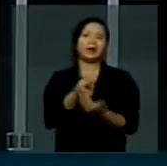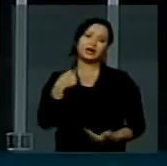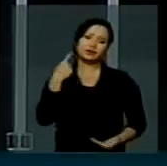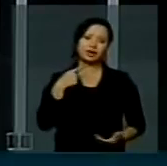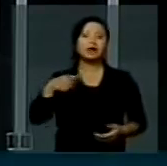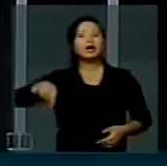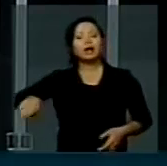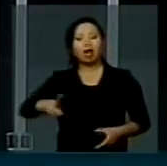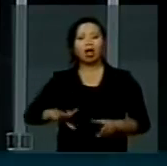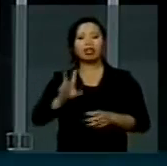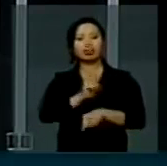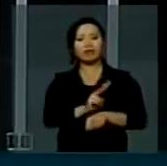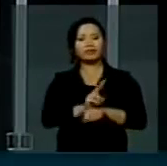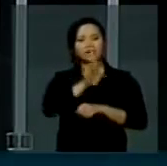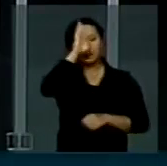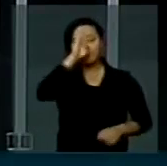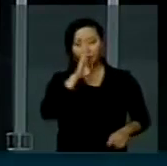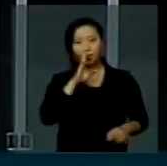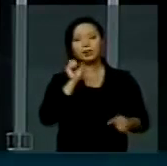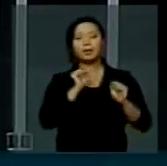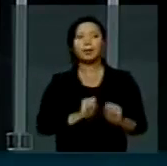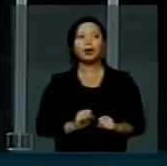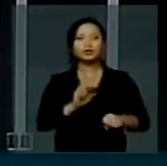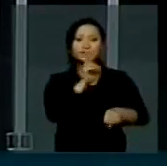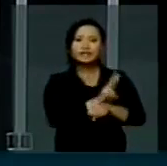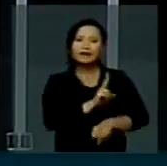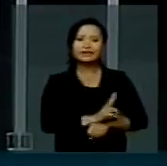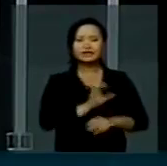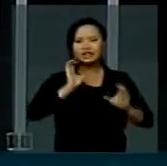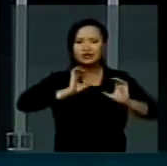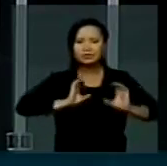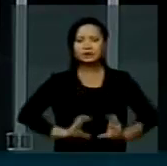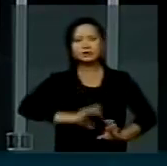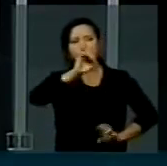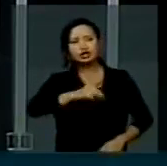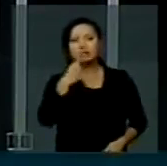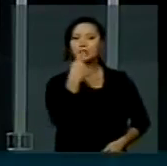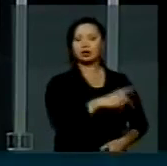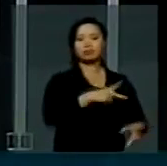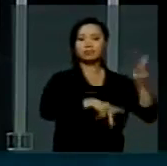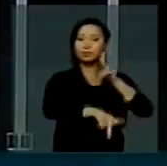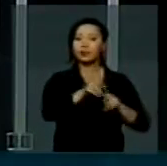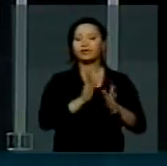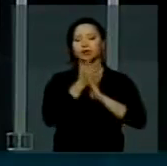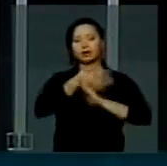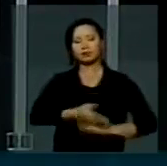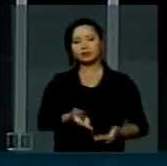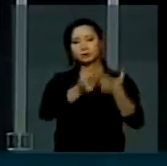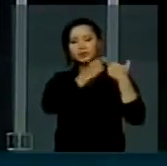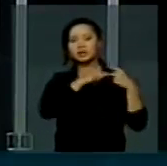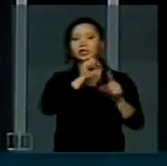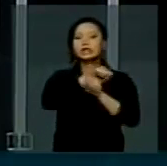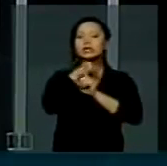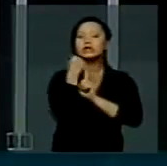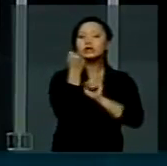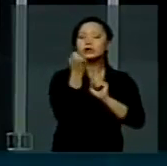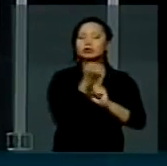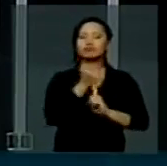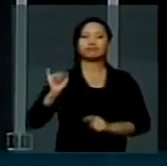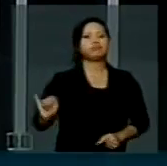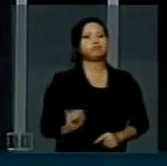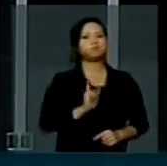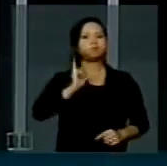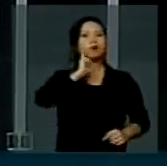ter o reconhecimento da sua cidadania, da sua defesa nos fóruns de justiça, através do papel social importante que